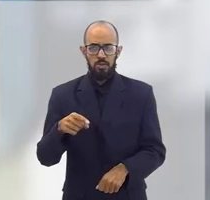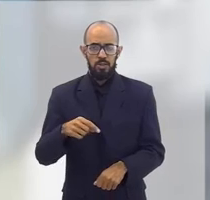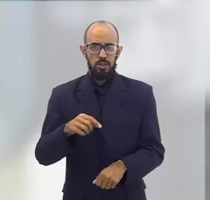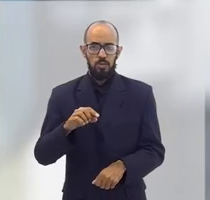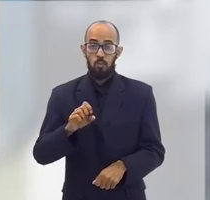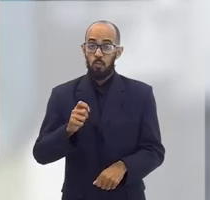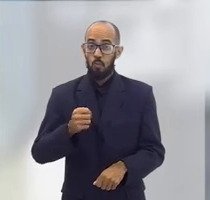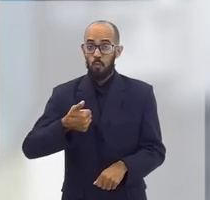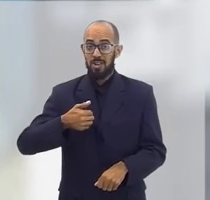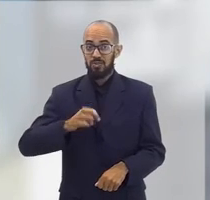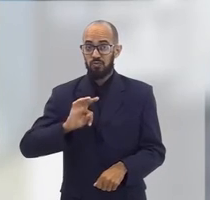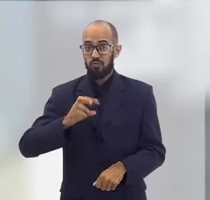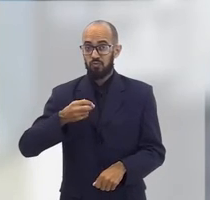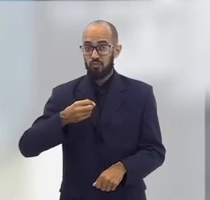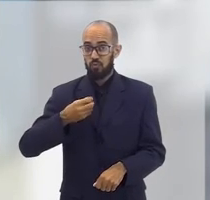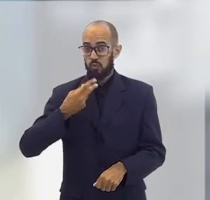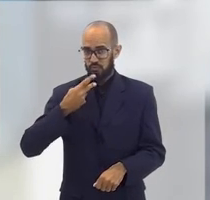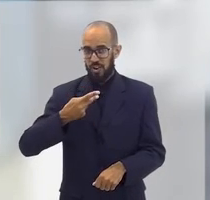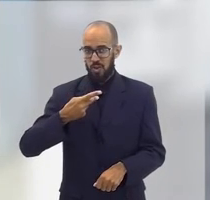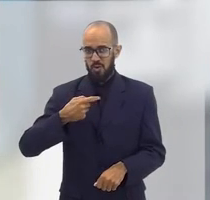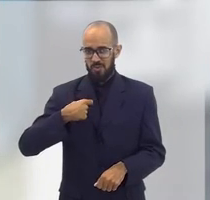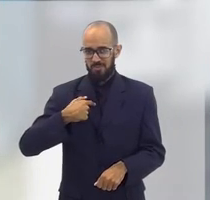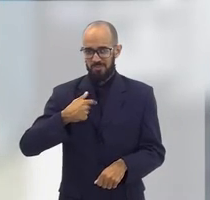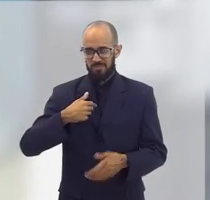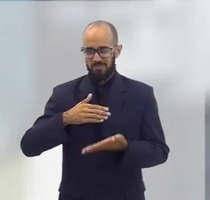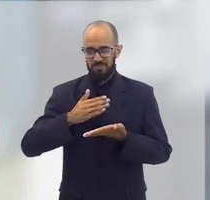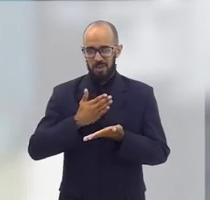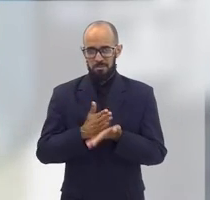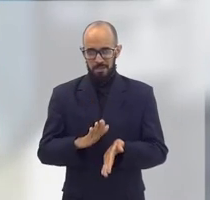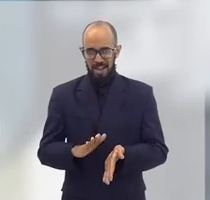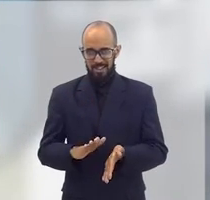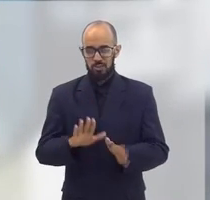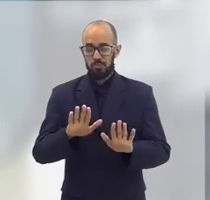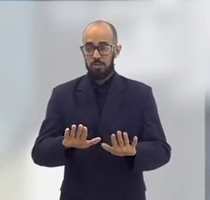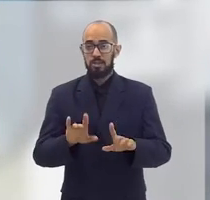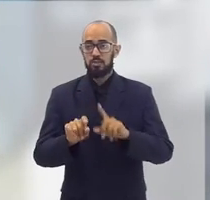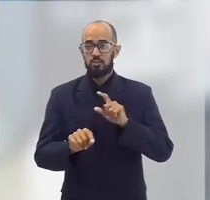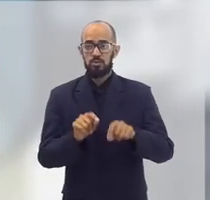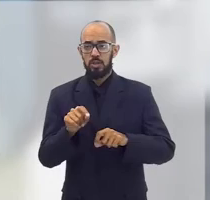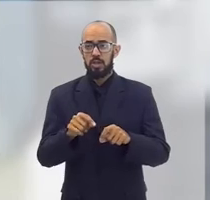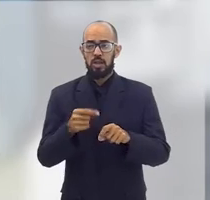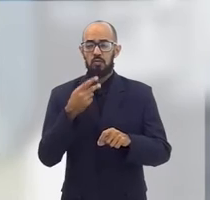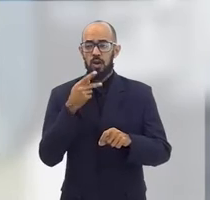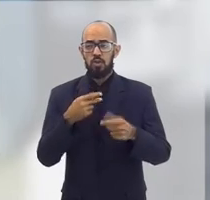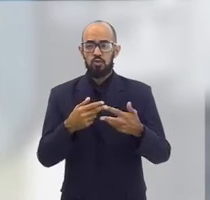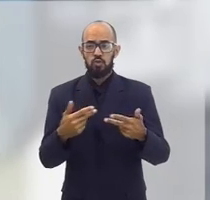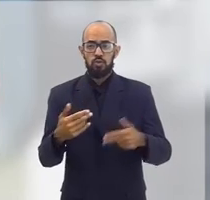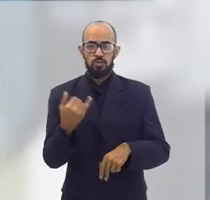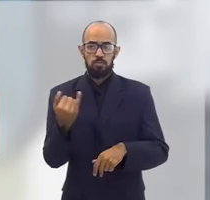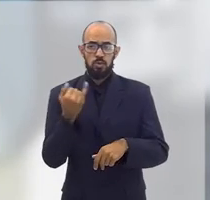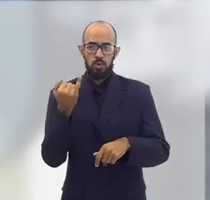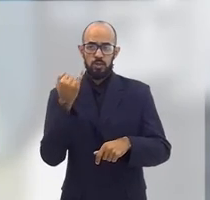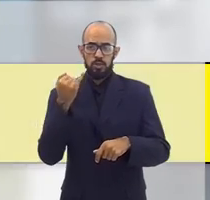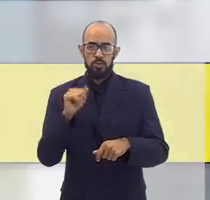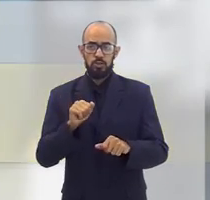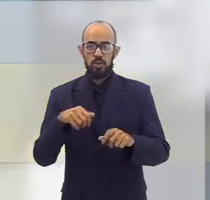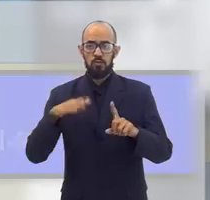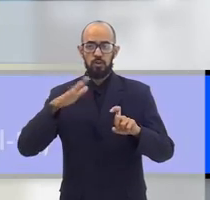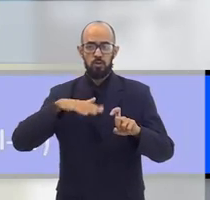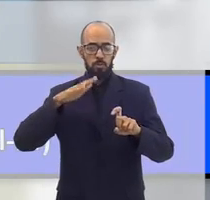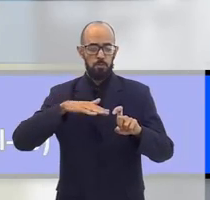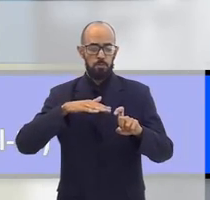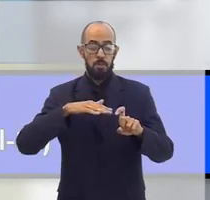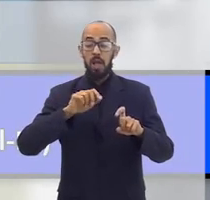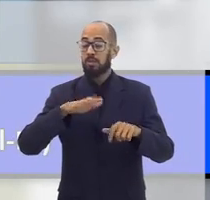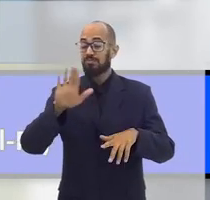deixou quase sem fala mais, porque ele já abordou tudo. Mas ele tocou em alguns pontos aqui, ele tocou em alguns pontos aqui que eu acho importante. Ele falou da